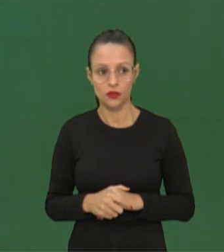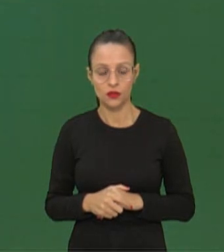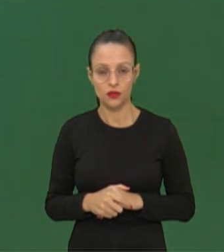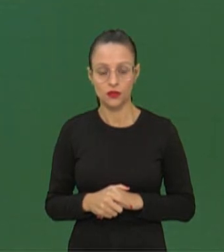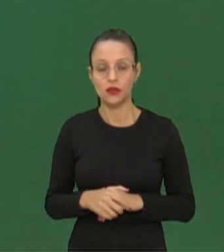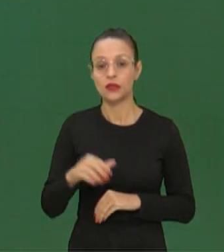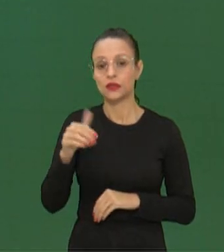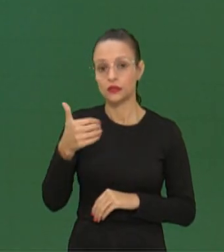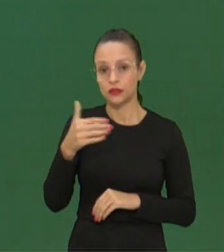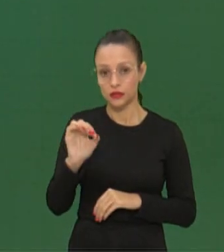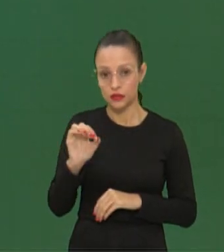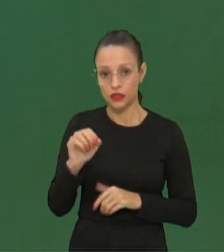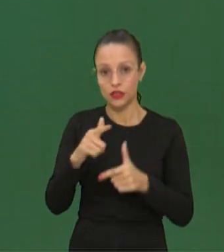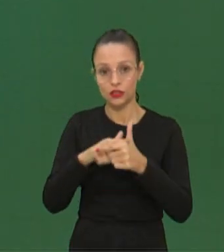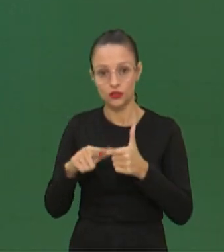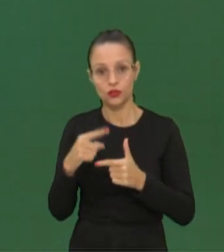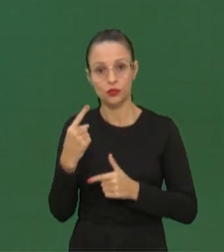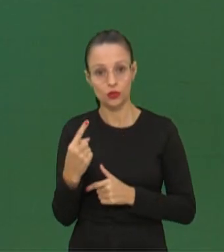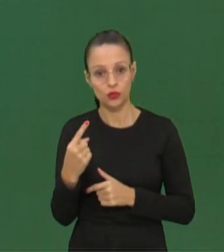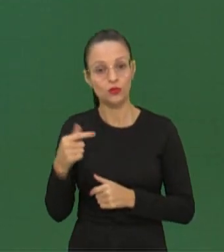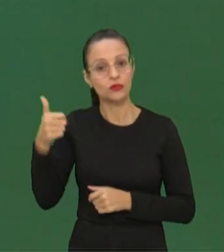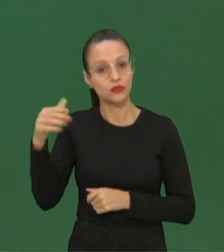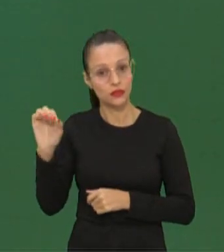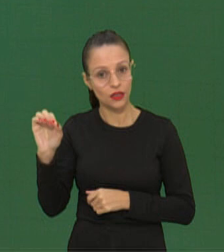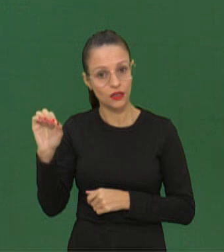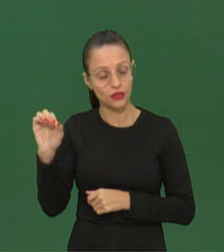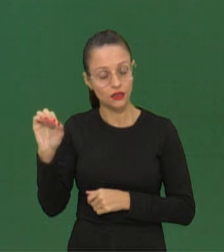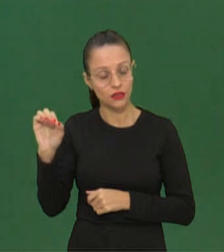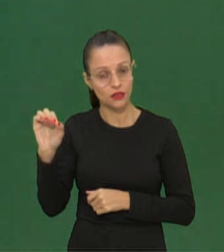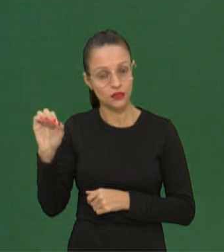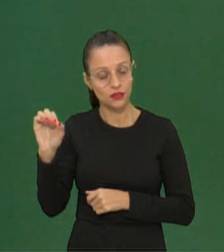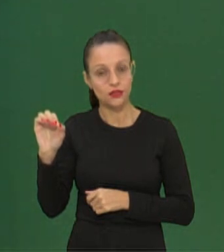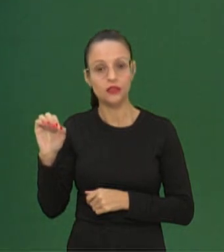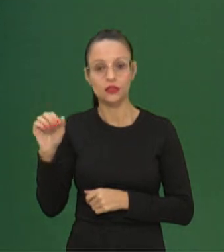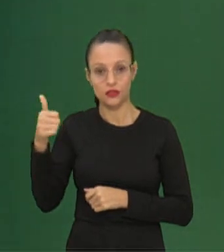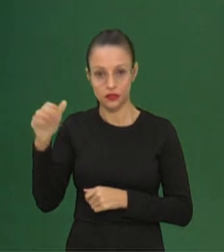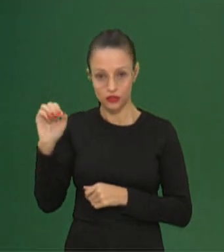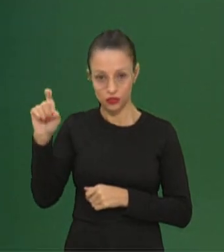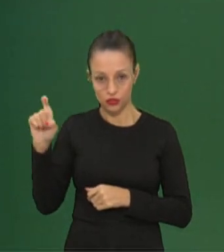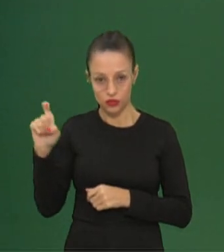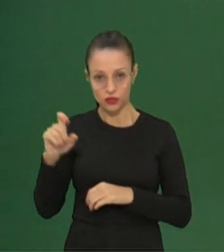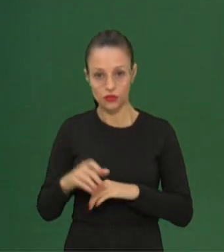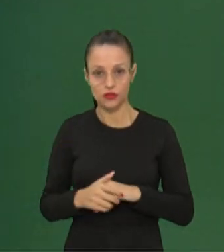10 dividido por 1 é 10 e 10 vezes x, 10x.